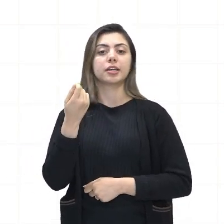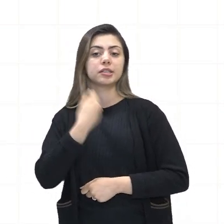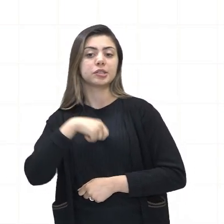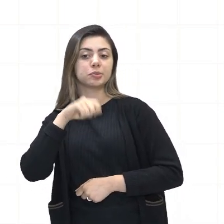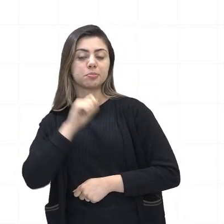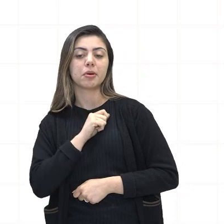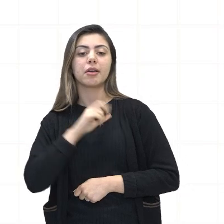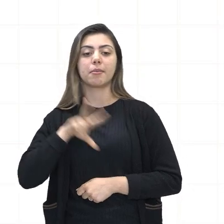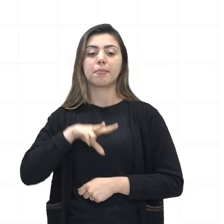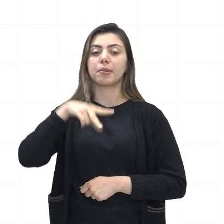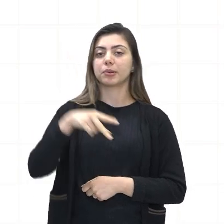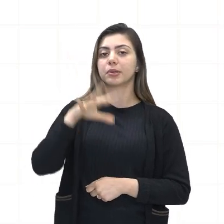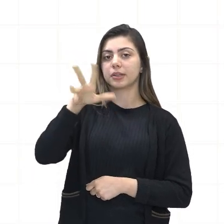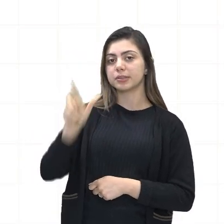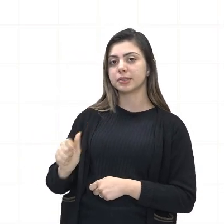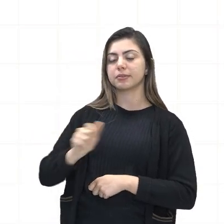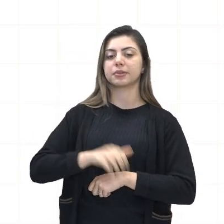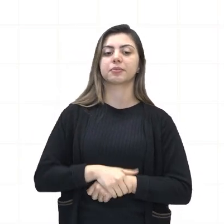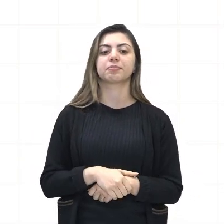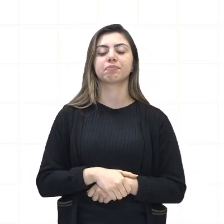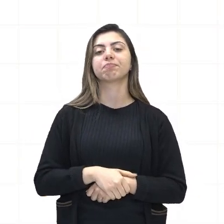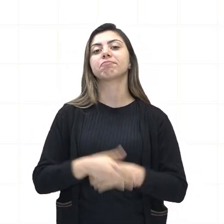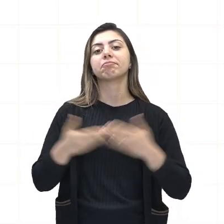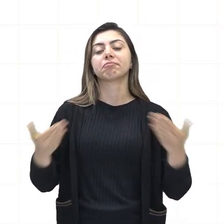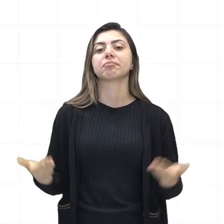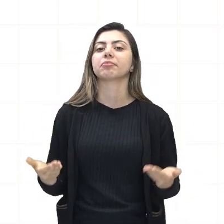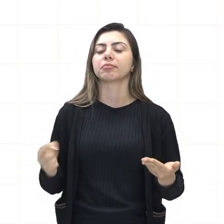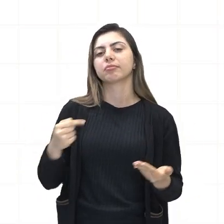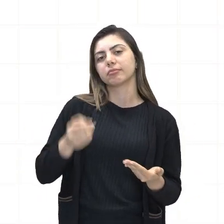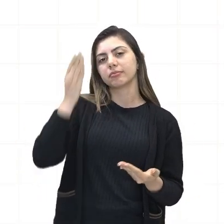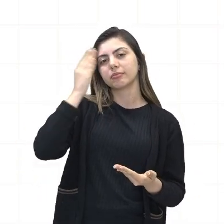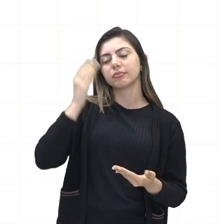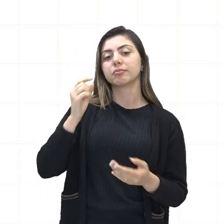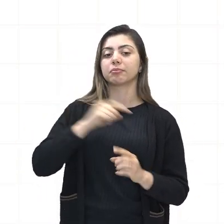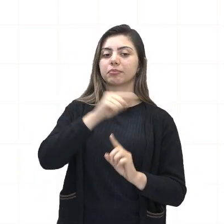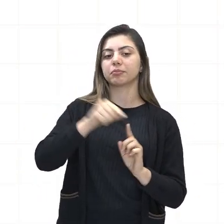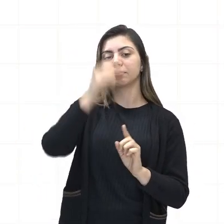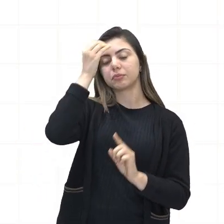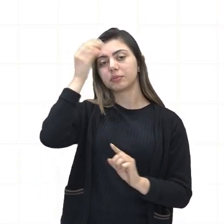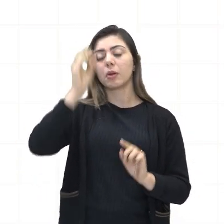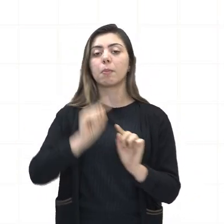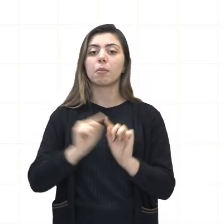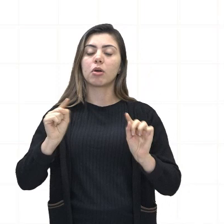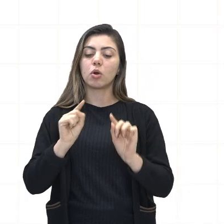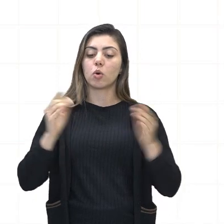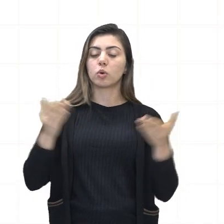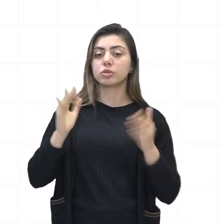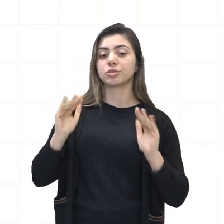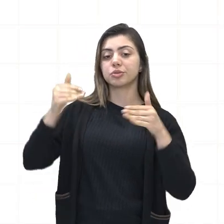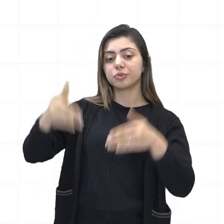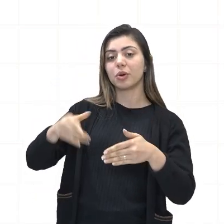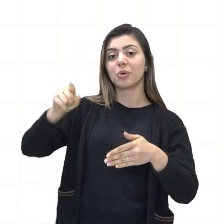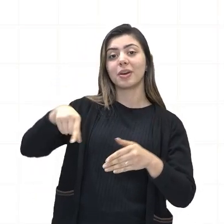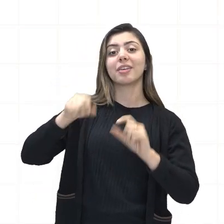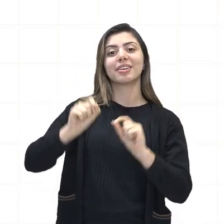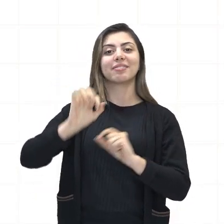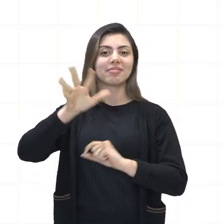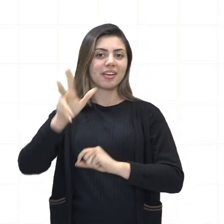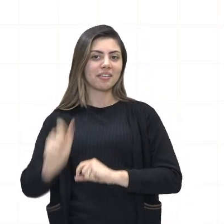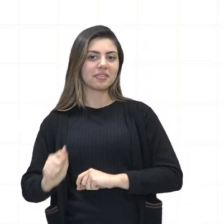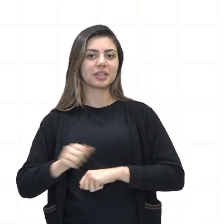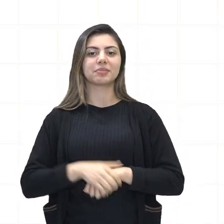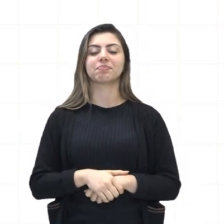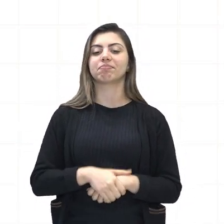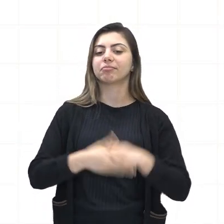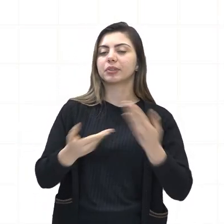Espanhola e Portuguesa e África. Apesar do objeto de conhecimento, essa aula em específica, pessoal, é sobre a África. A gente vai